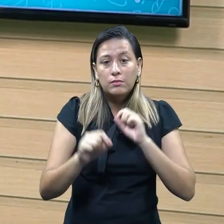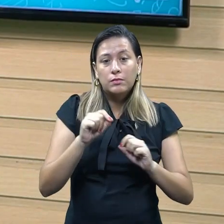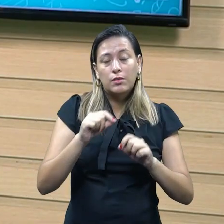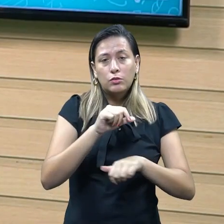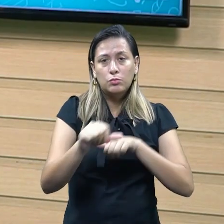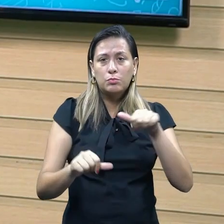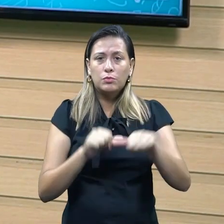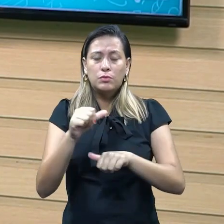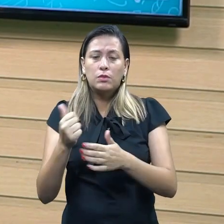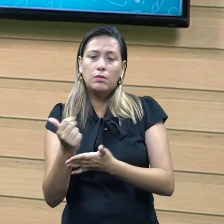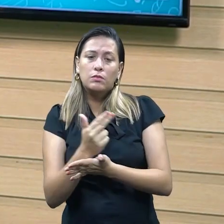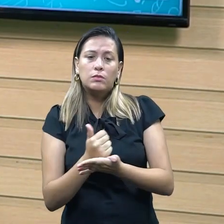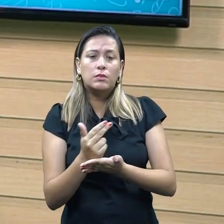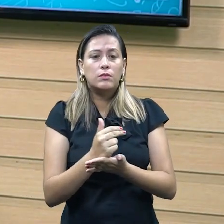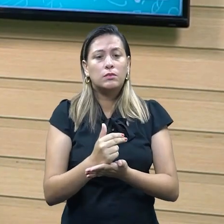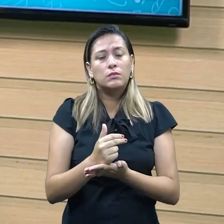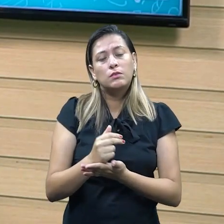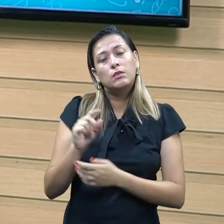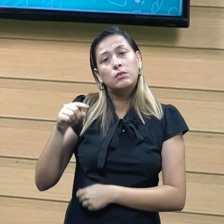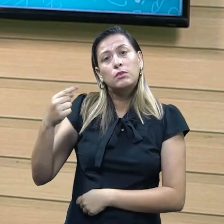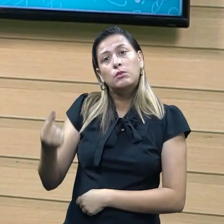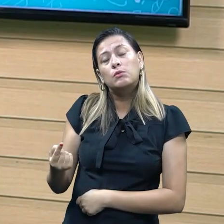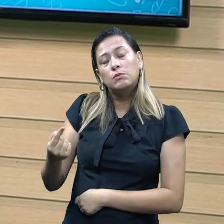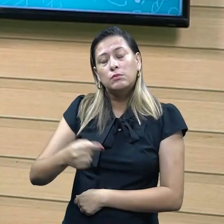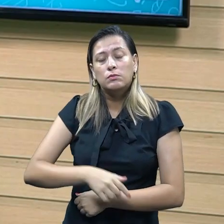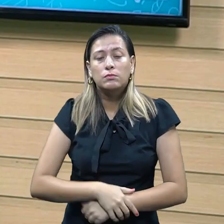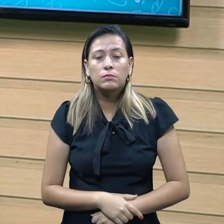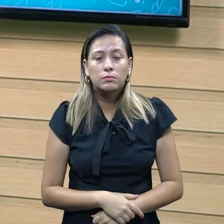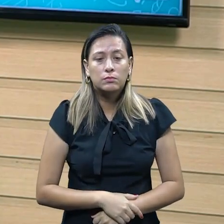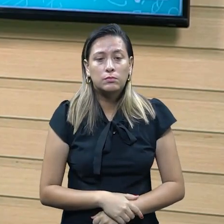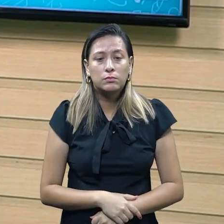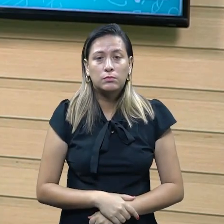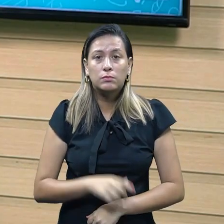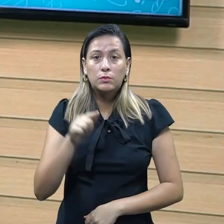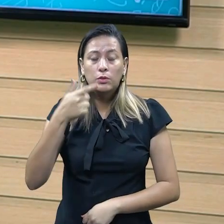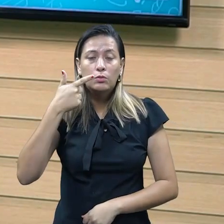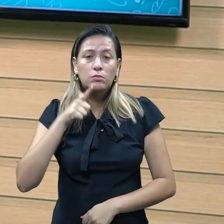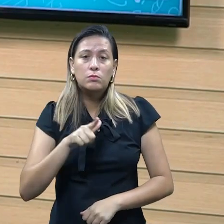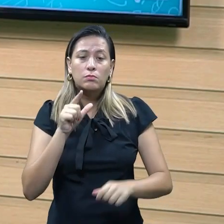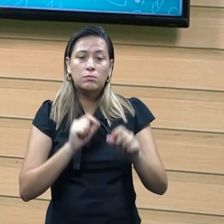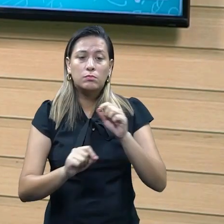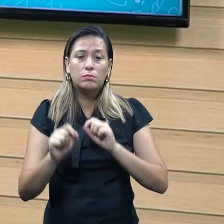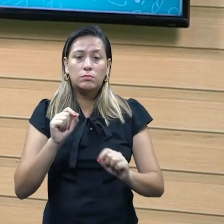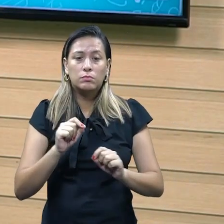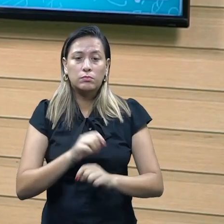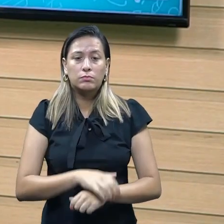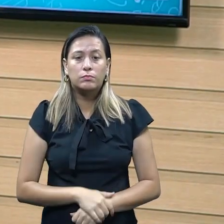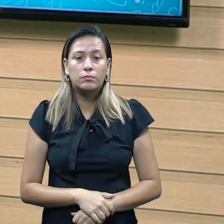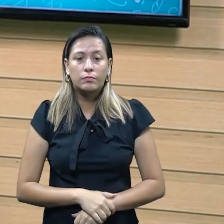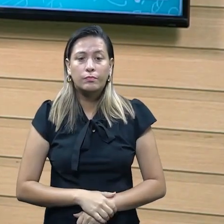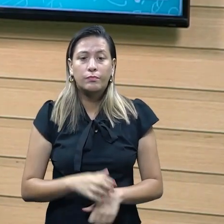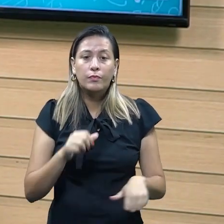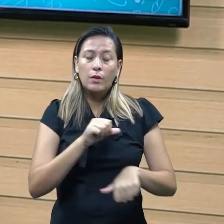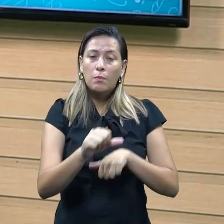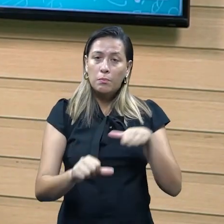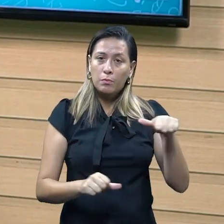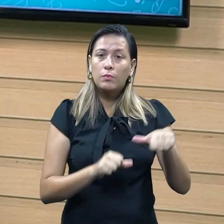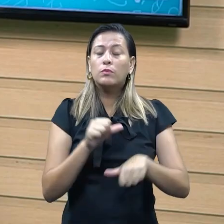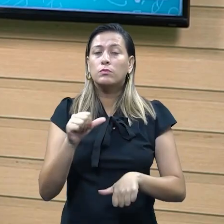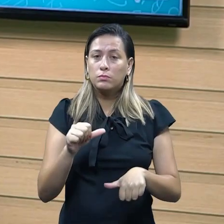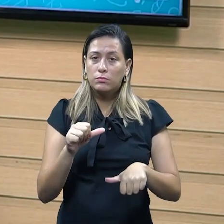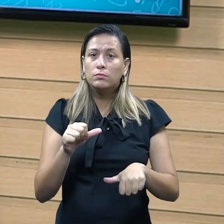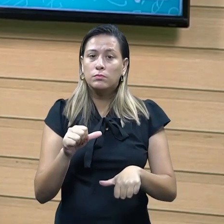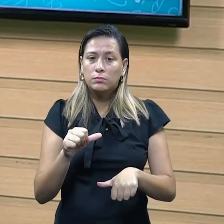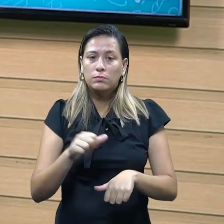do desenho e o restante ficar imutável. Não, você consegue fazer esta mudança de forma